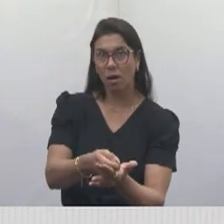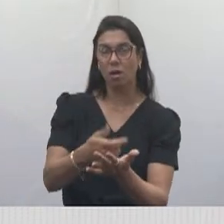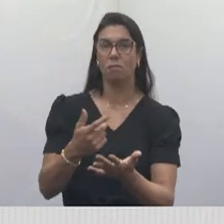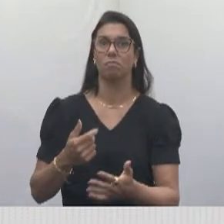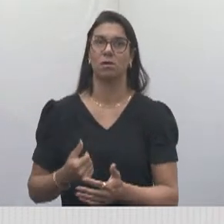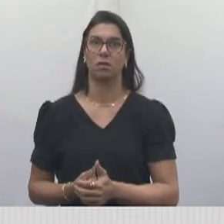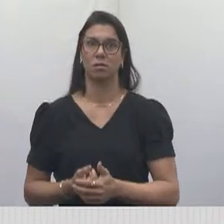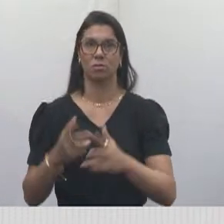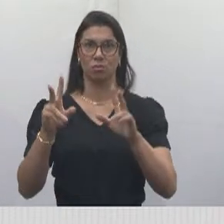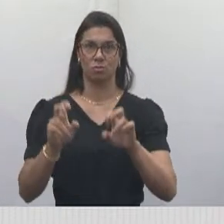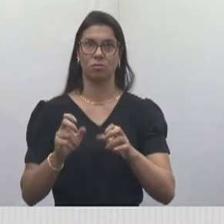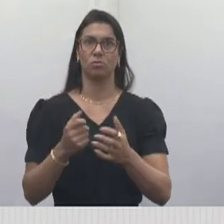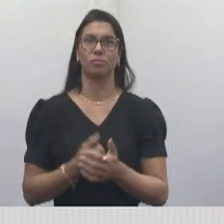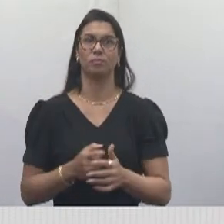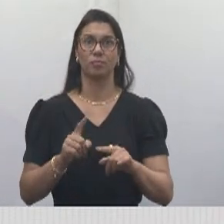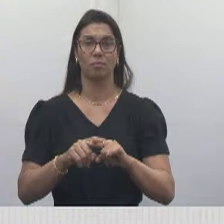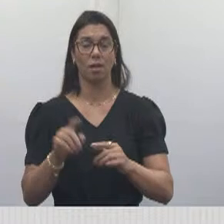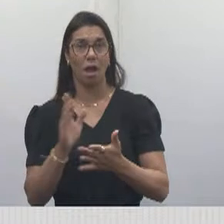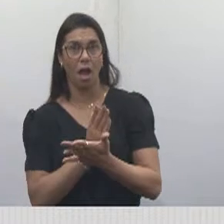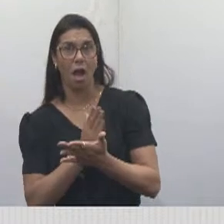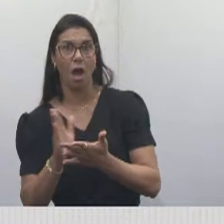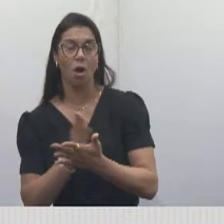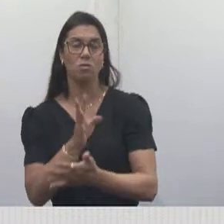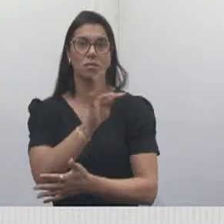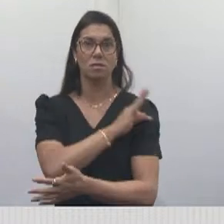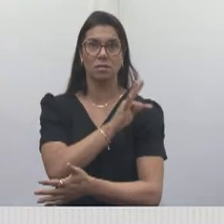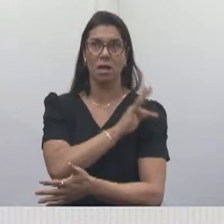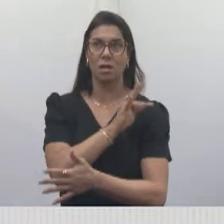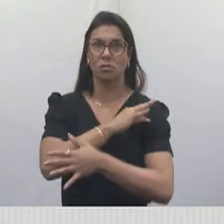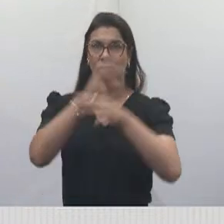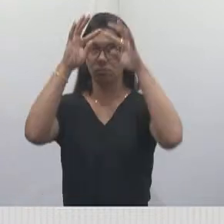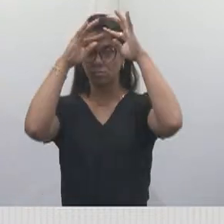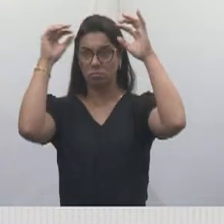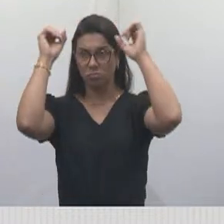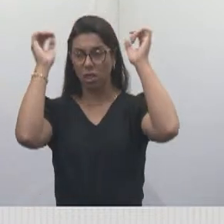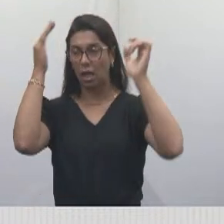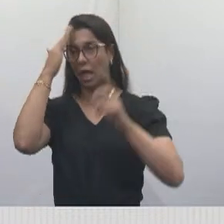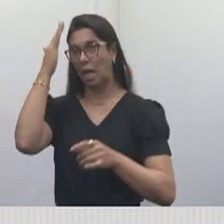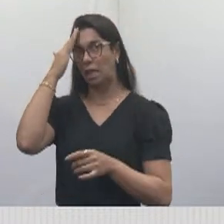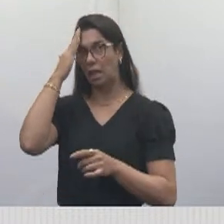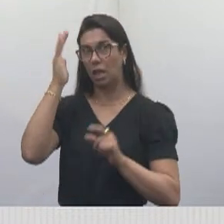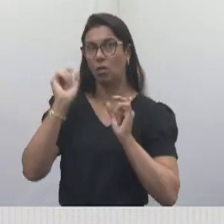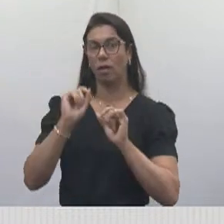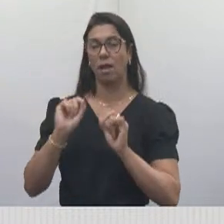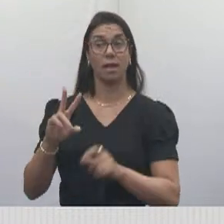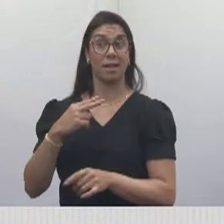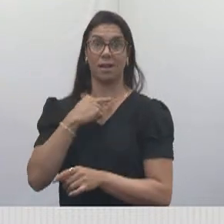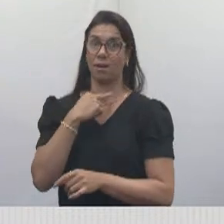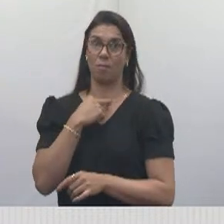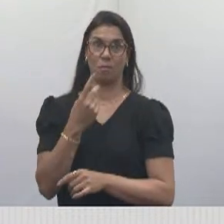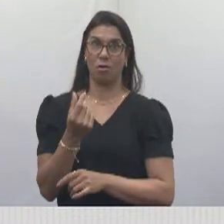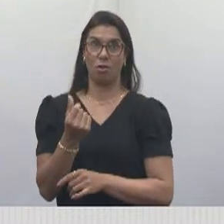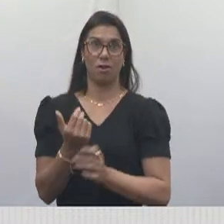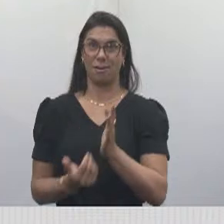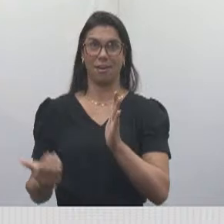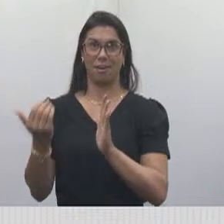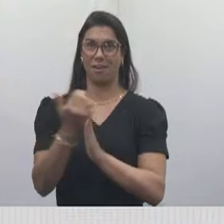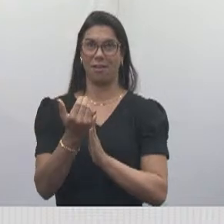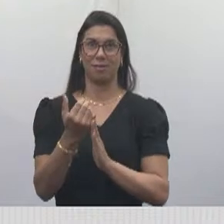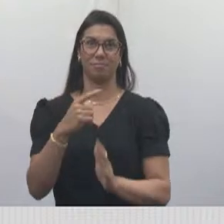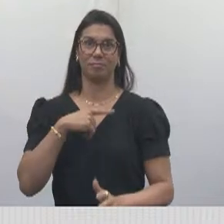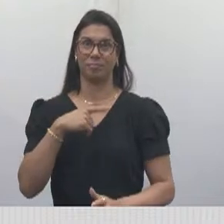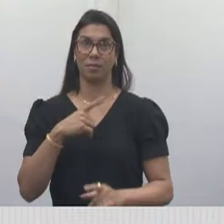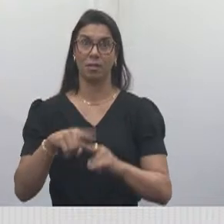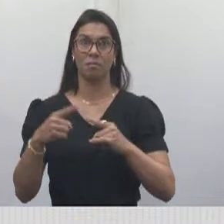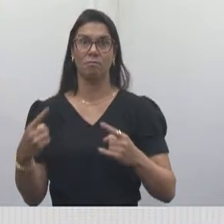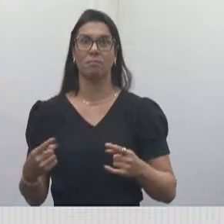pagamento. Alguns técnicos do Tribunal de Contas entendem que isso não pode. Pois bem, nunca isso foi objeto de julgamento